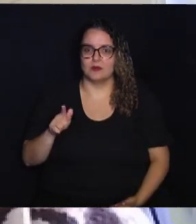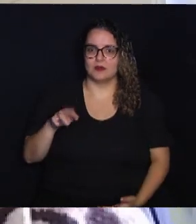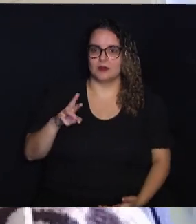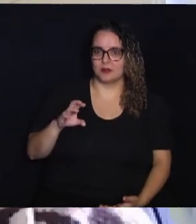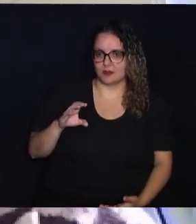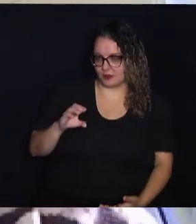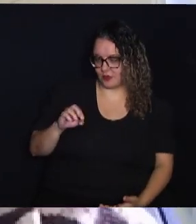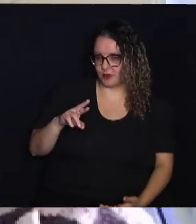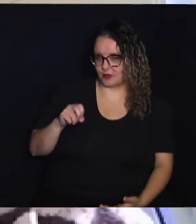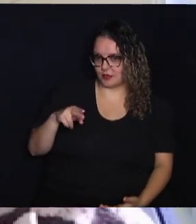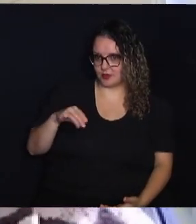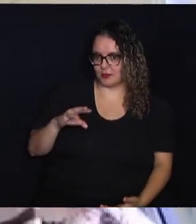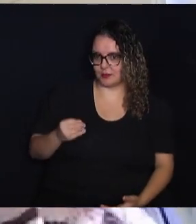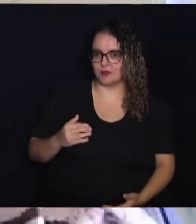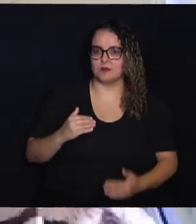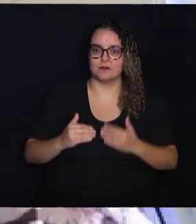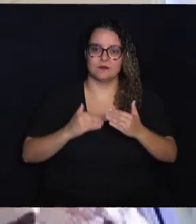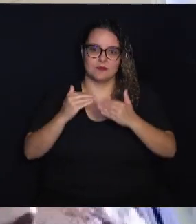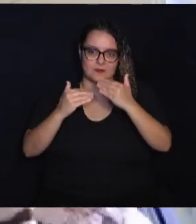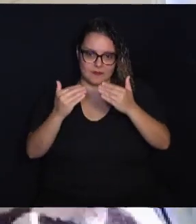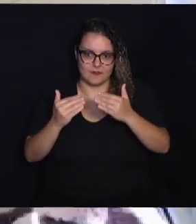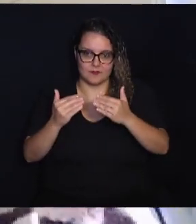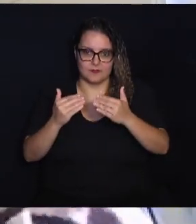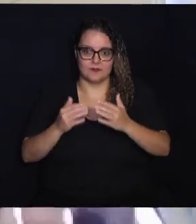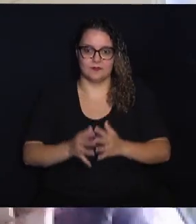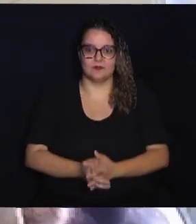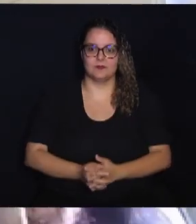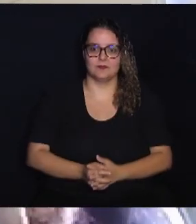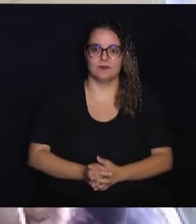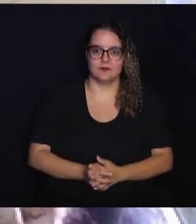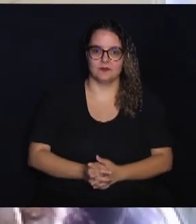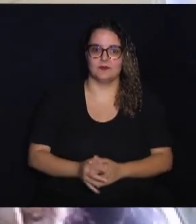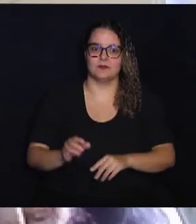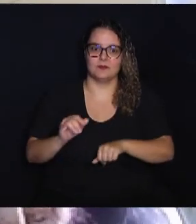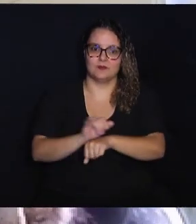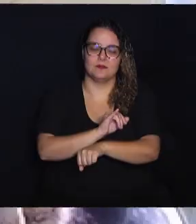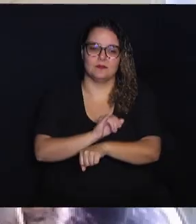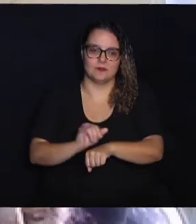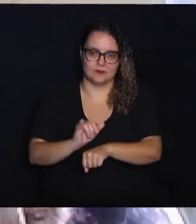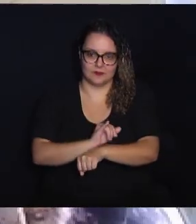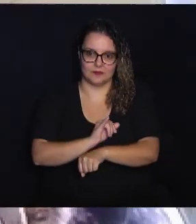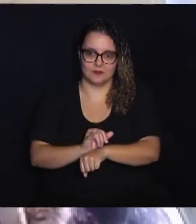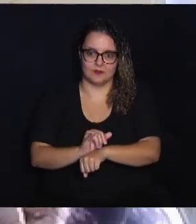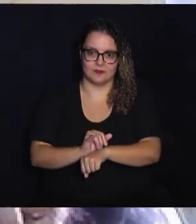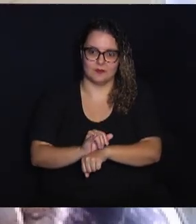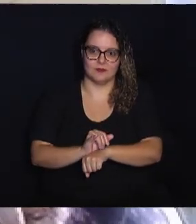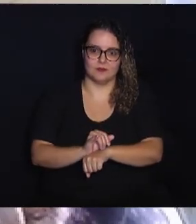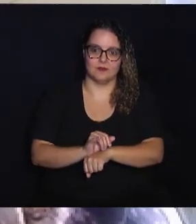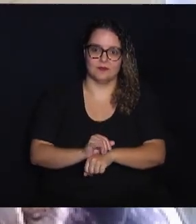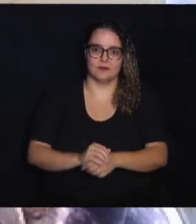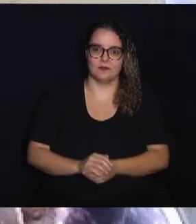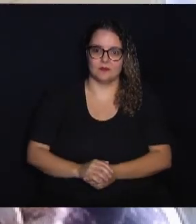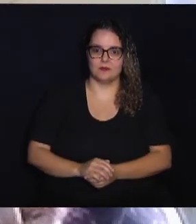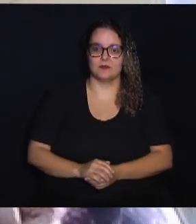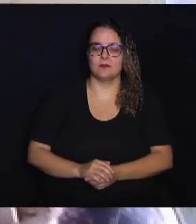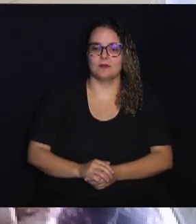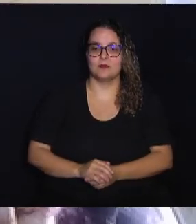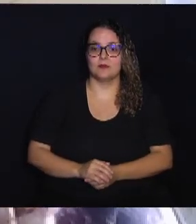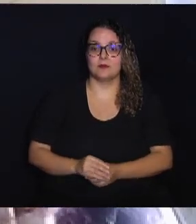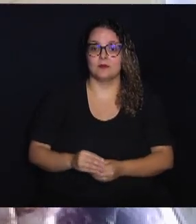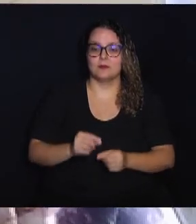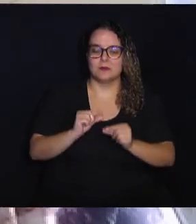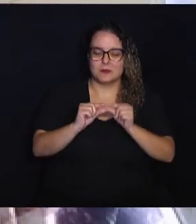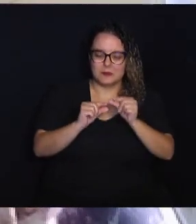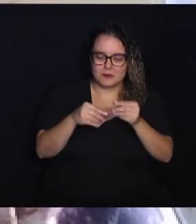nosso projeto, que é o desenvolvimento de uma ferramenta bioengenheirada para remoção